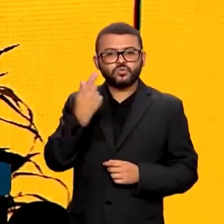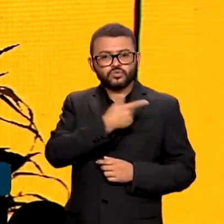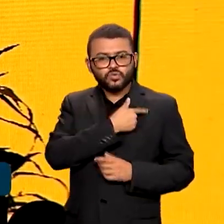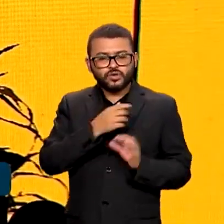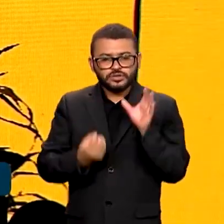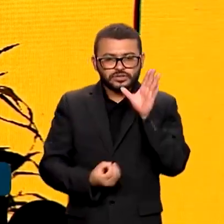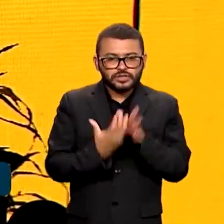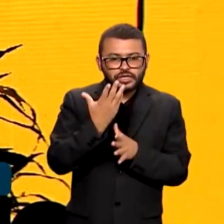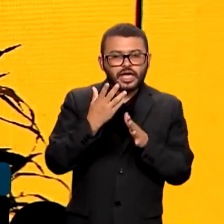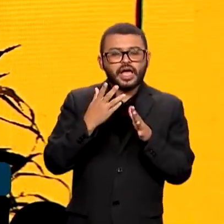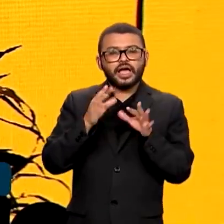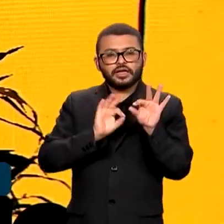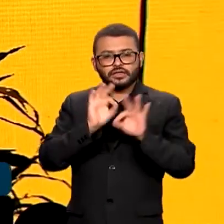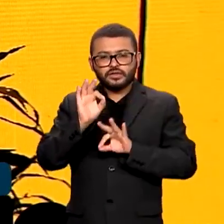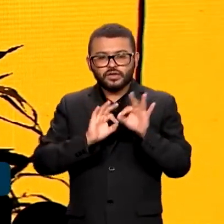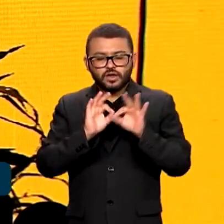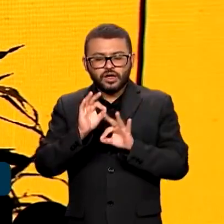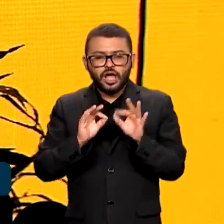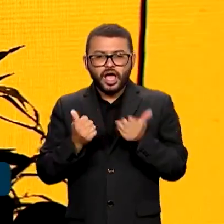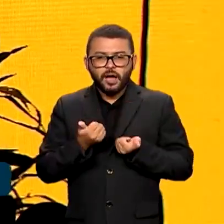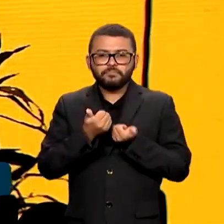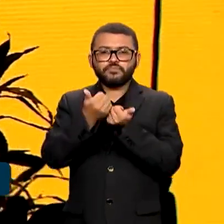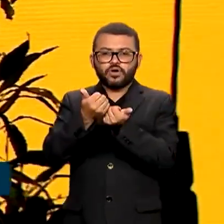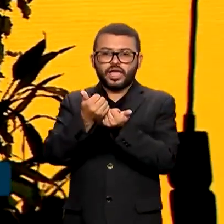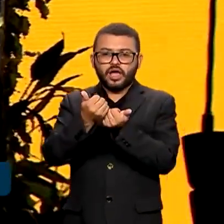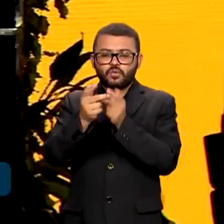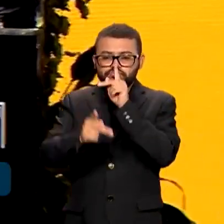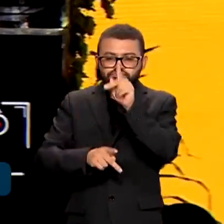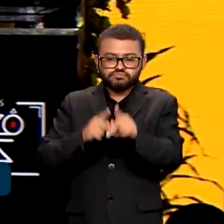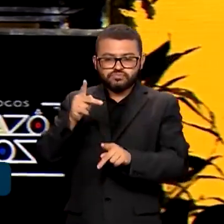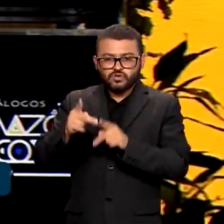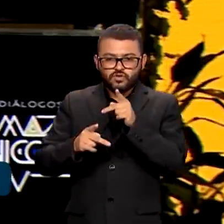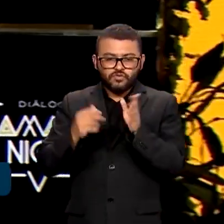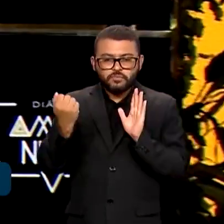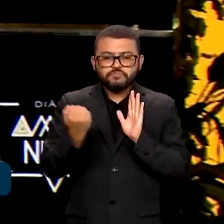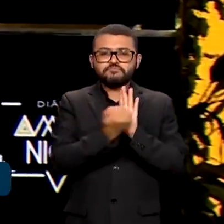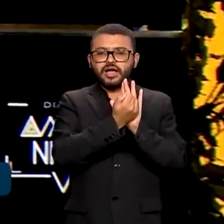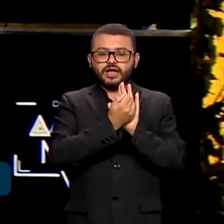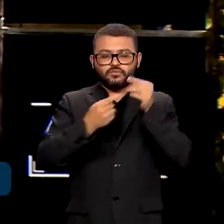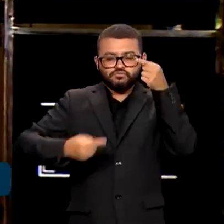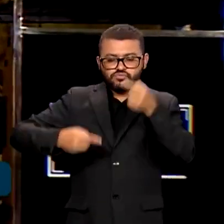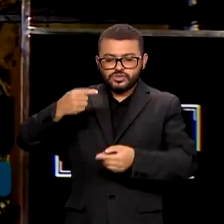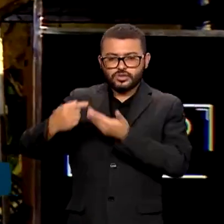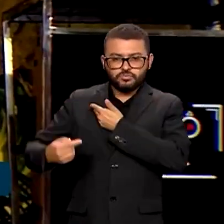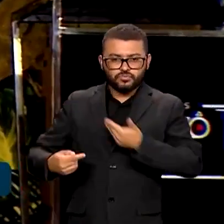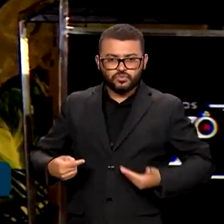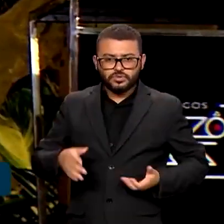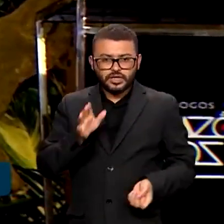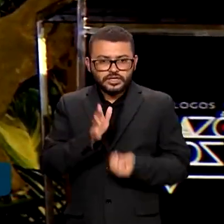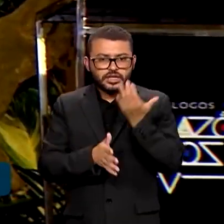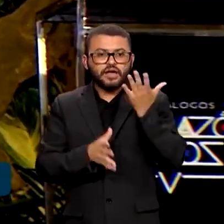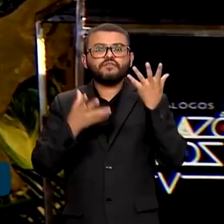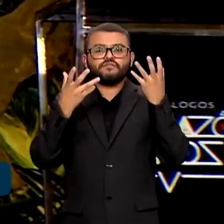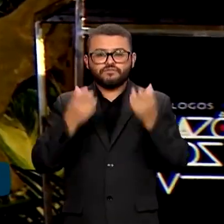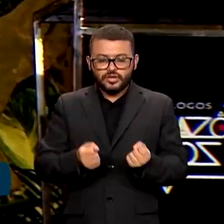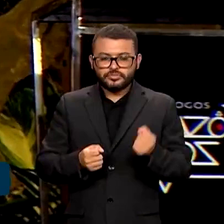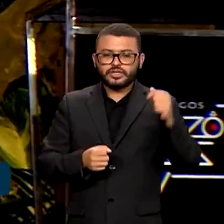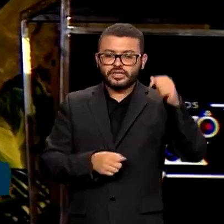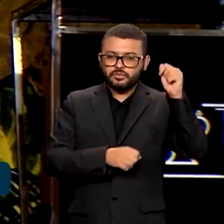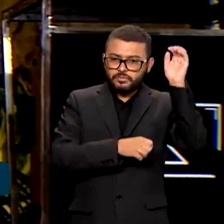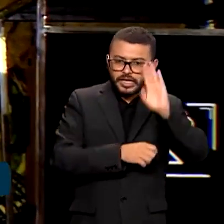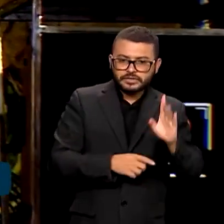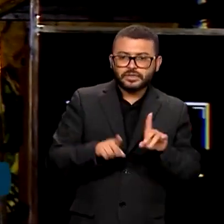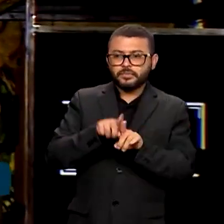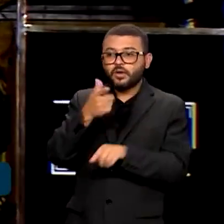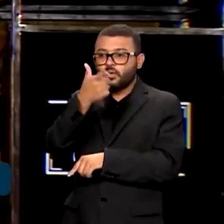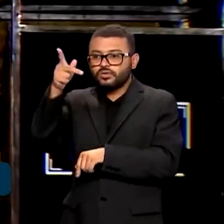as impressões digitais do povo nas políticas públicas do Brasil e dos países